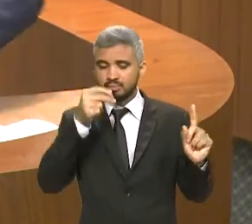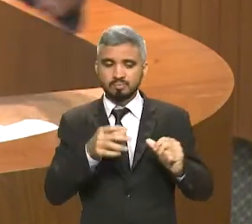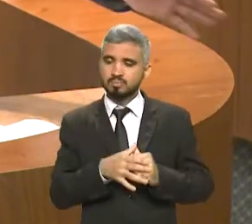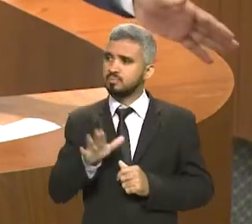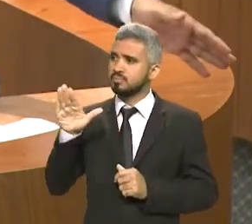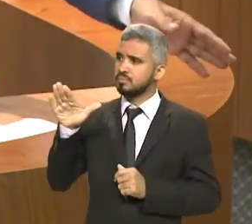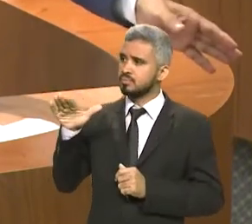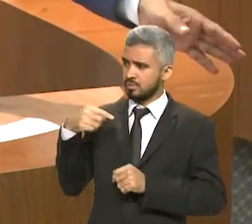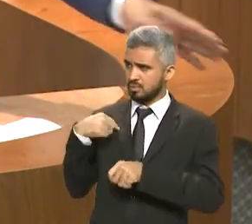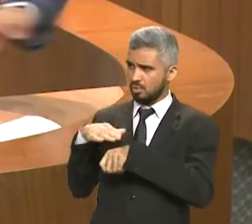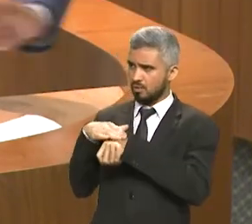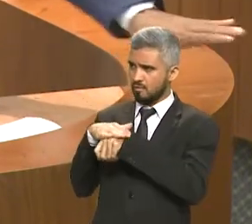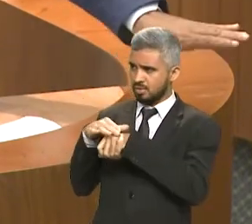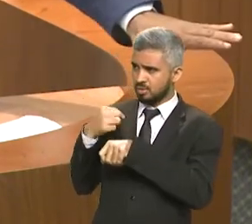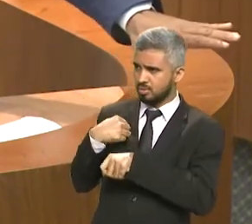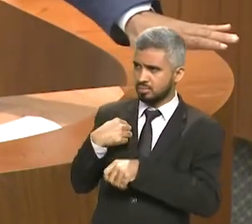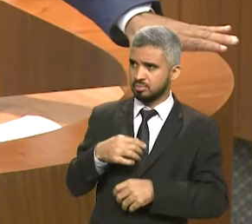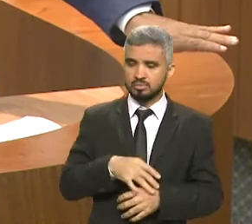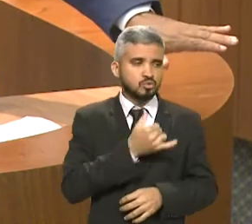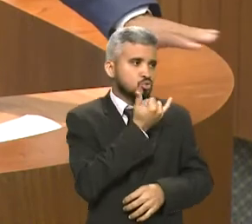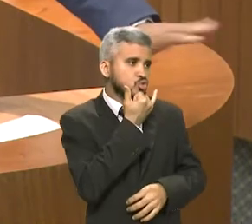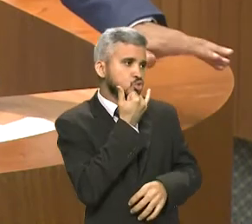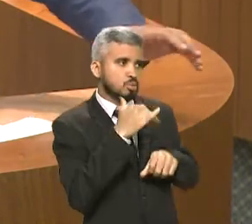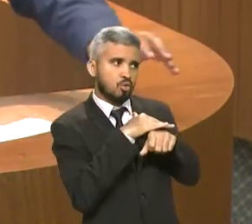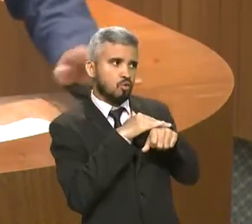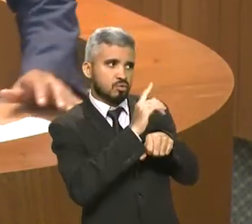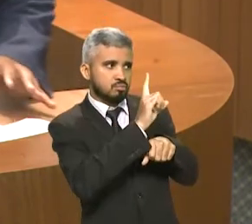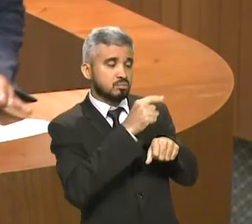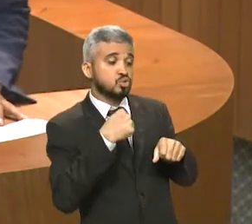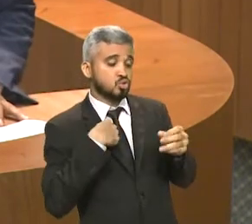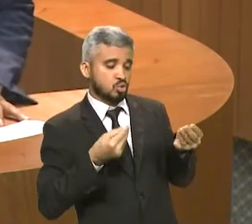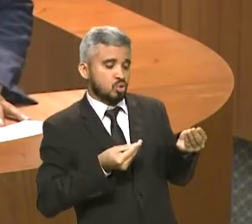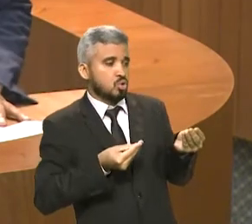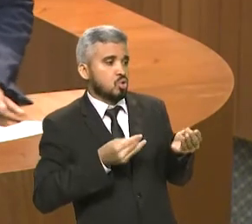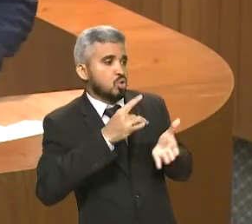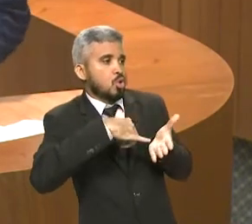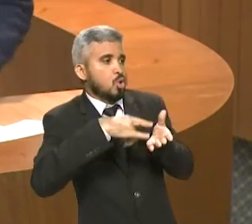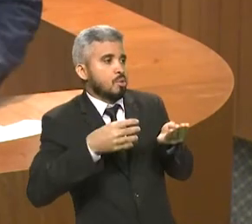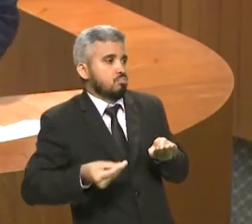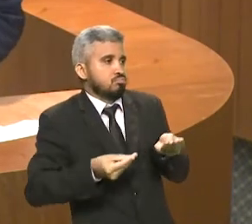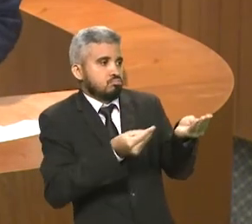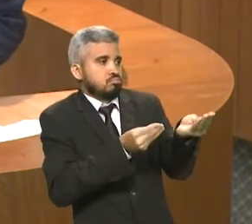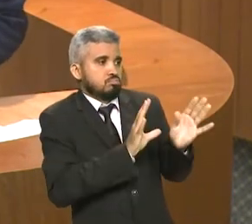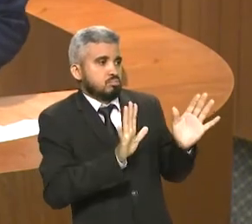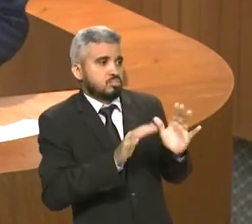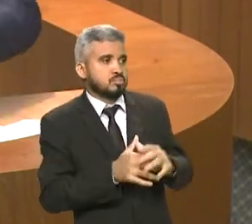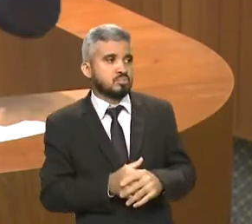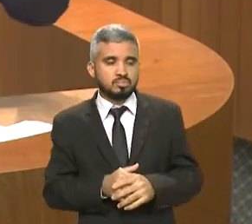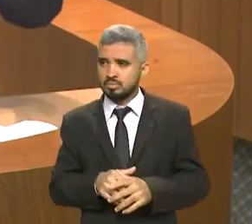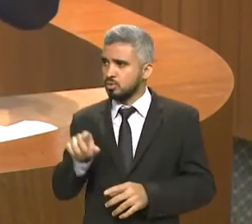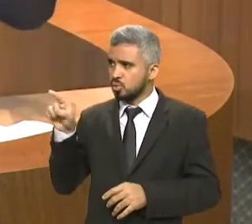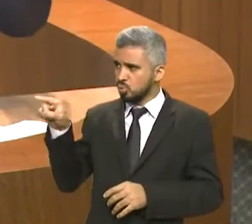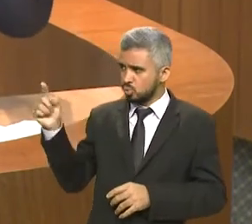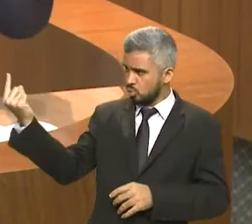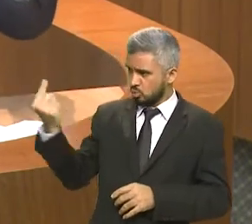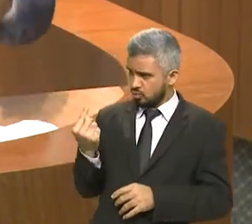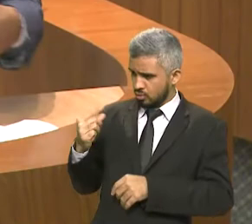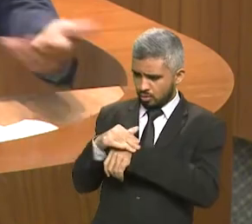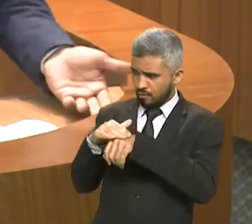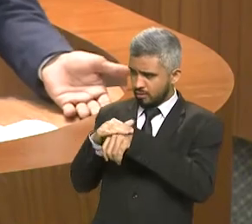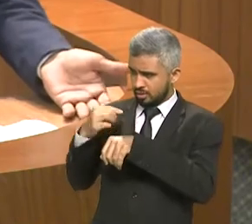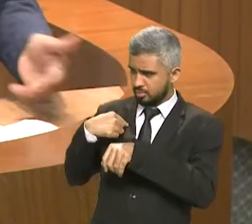não, senhora, só vim protocolar o documento, só estou recebendo o protocolo, aguardando o protocolo. Se você não veio falar comigo, eu disse: não,